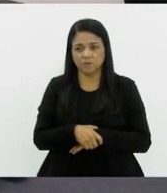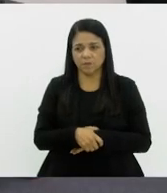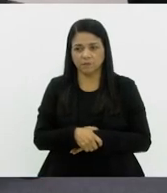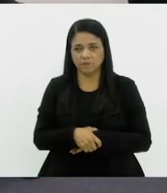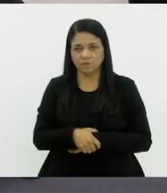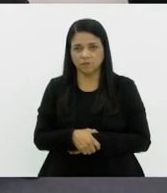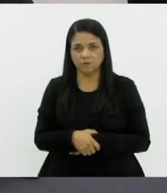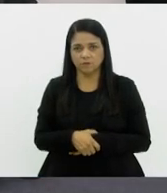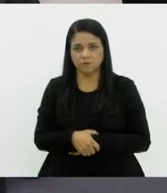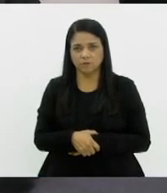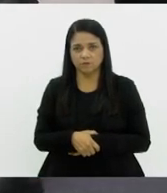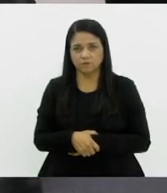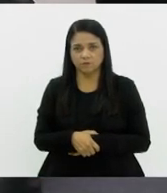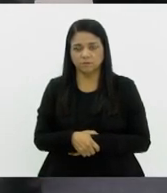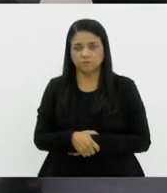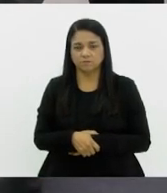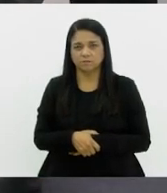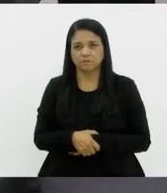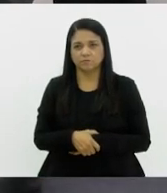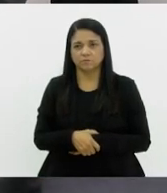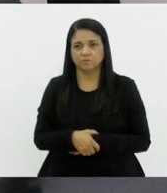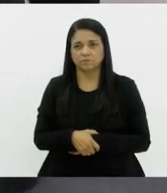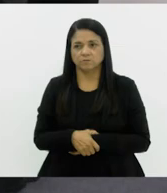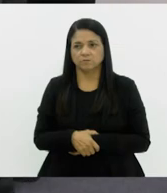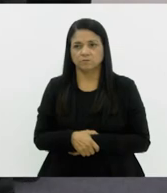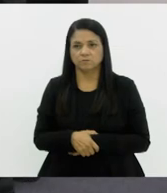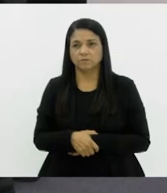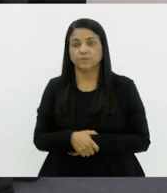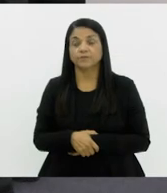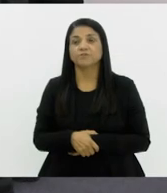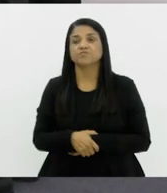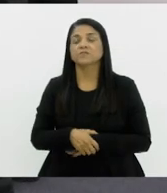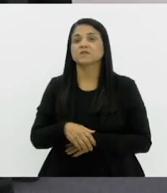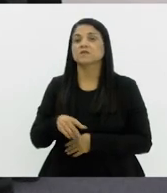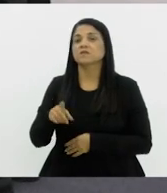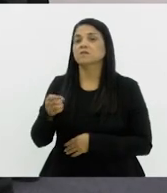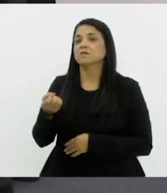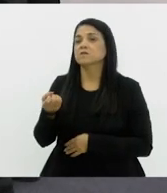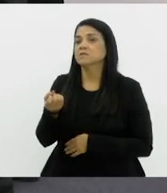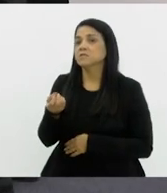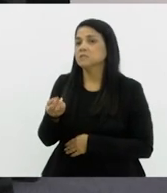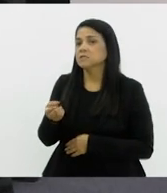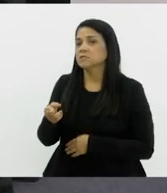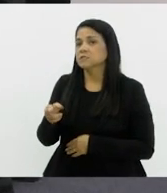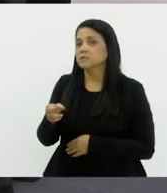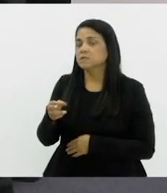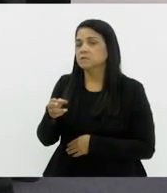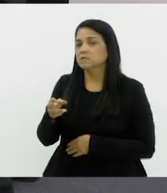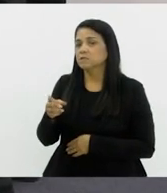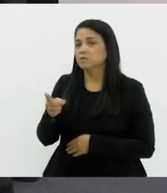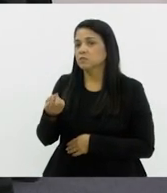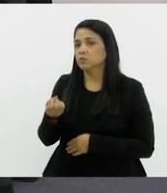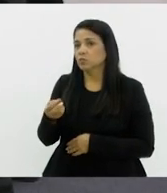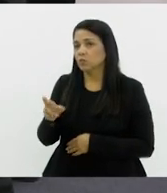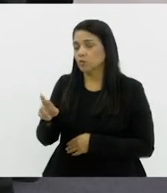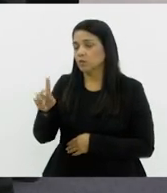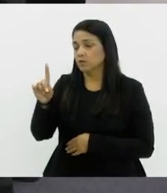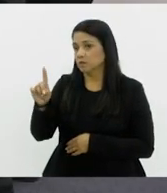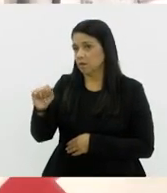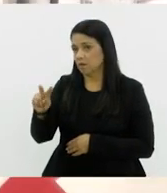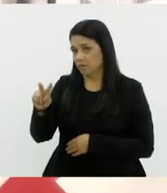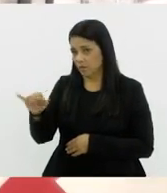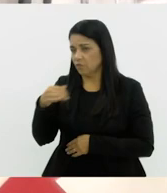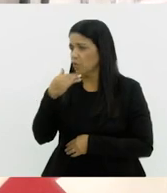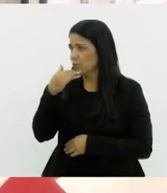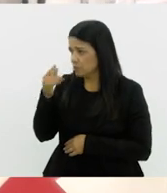Cadê o nome dele? Doutor, cadê o nome do senhor, né? Davi. Tá bom. Antes... O senhor vou pedir, então, doutor